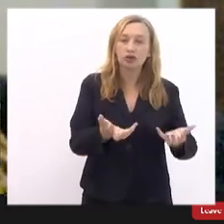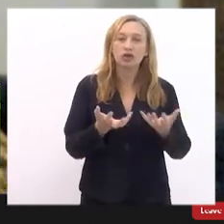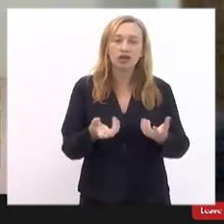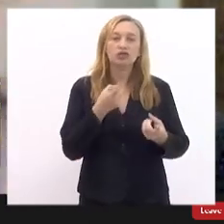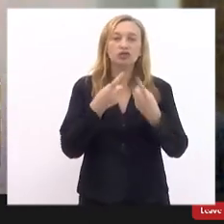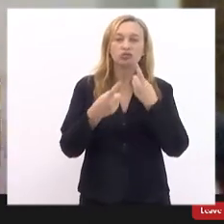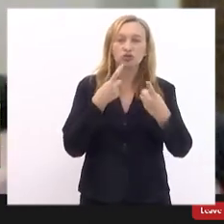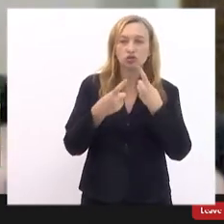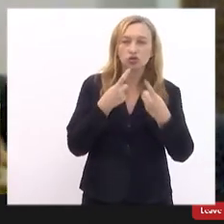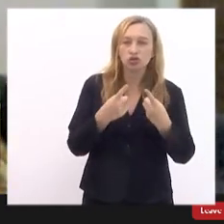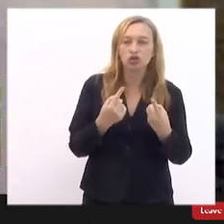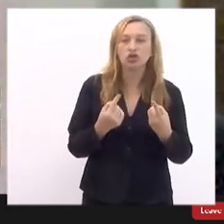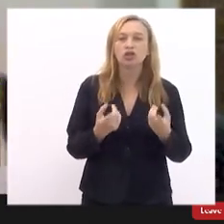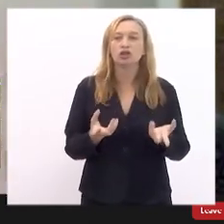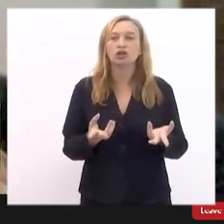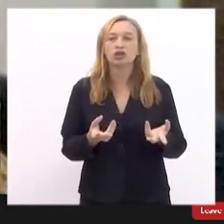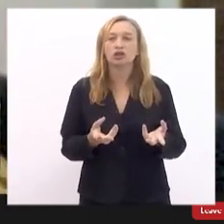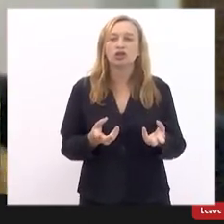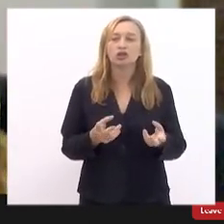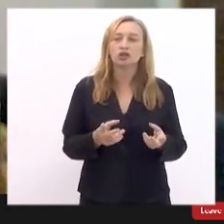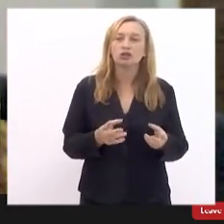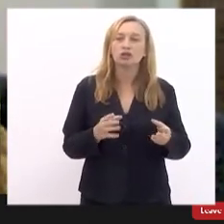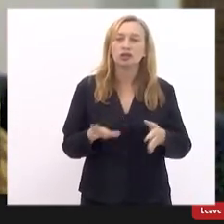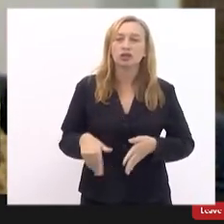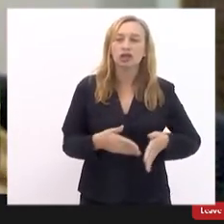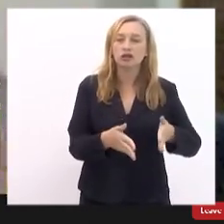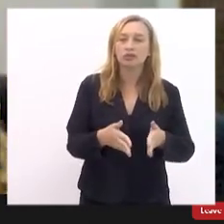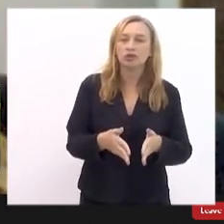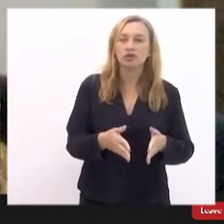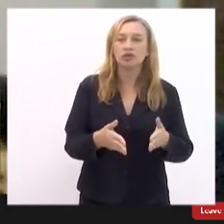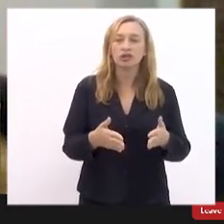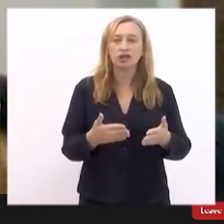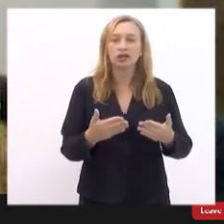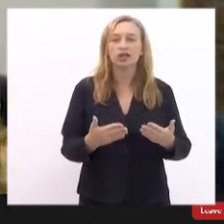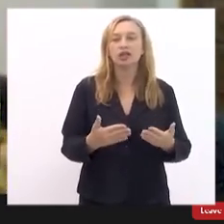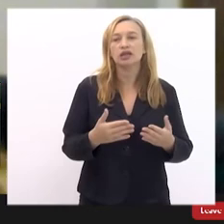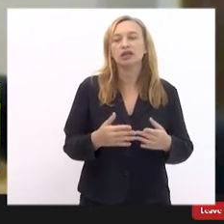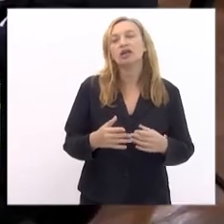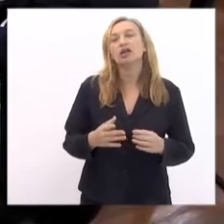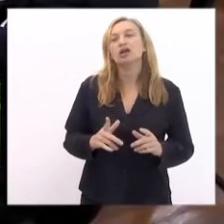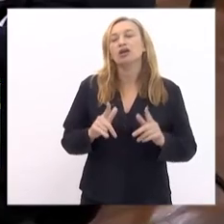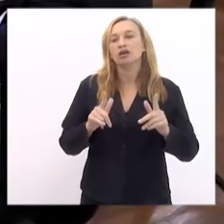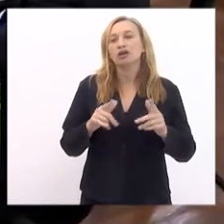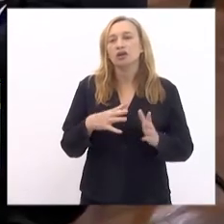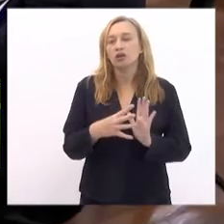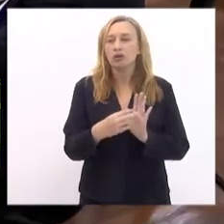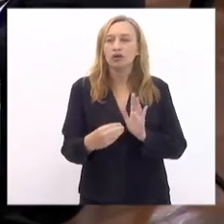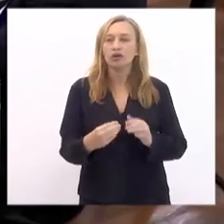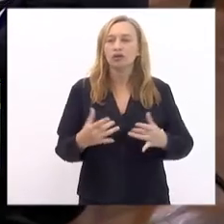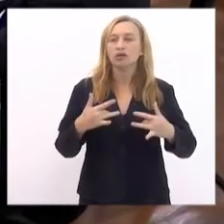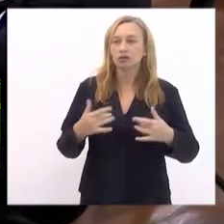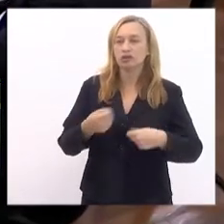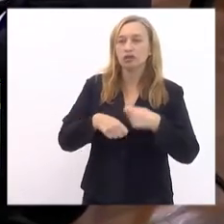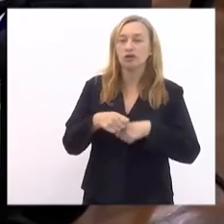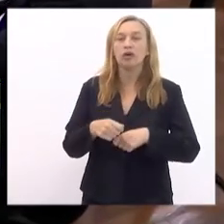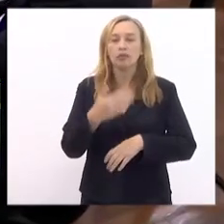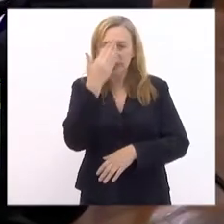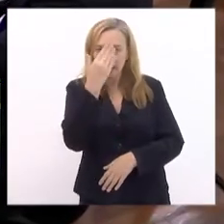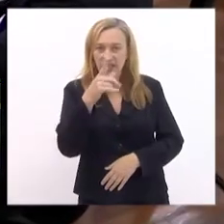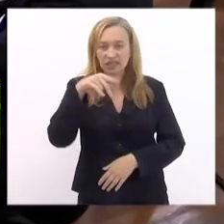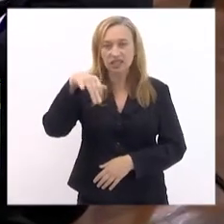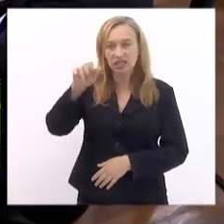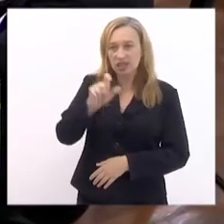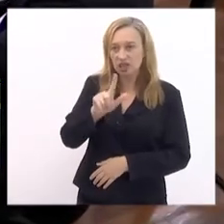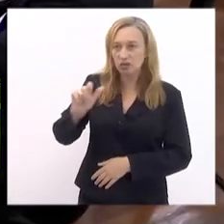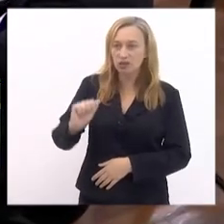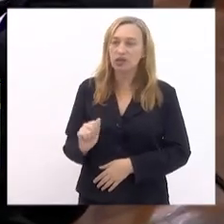discutir. São alternativas que têm a cara da economia solidária. Obrigada. Obrigado, Nilza. A gente está